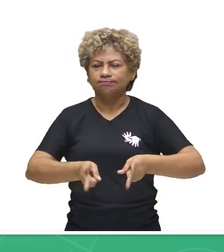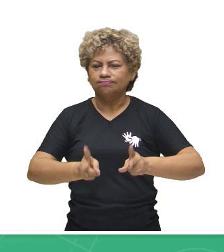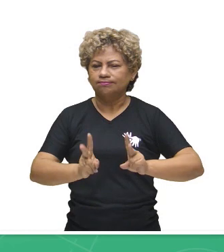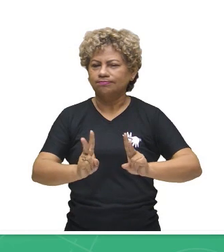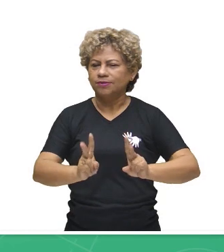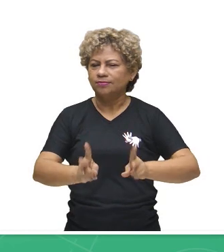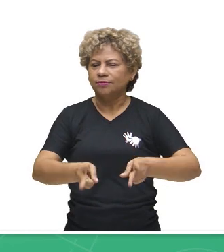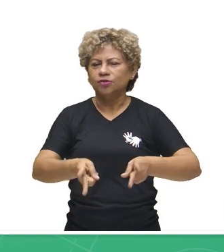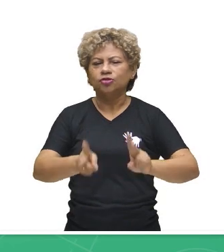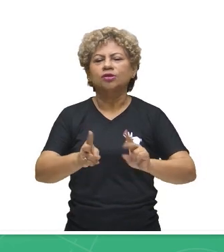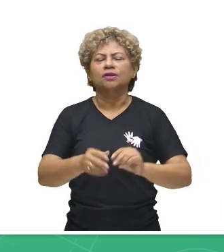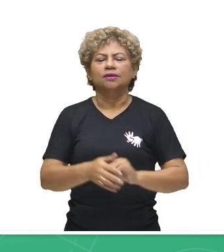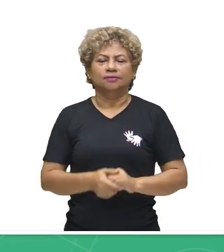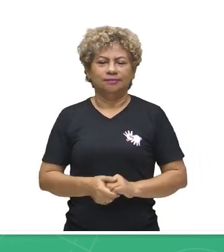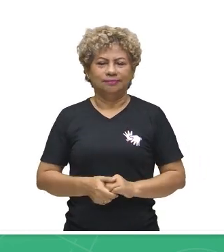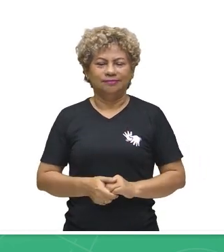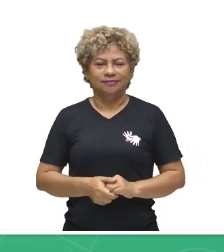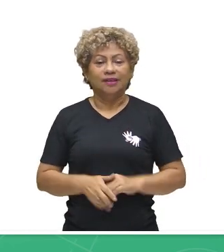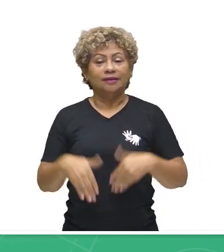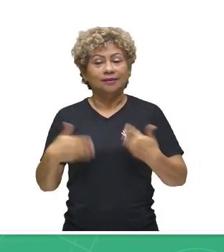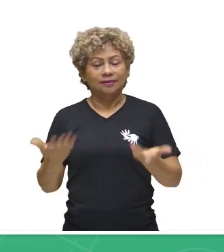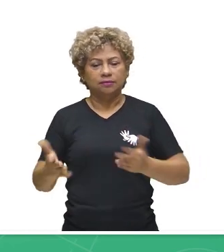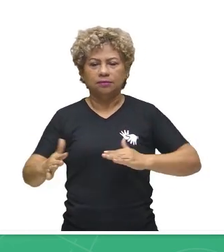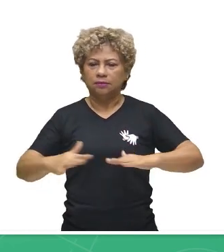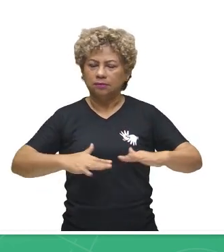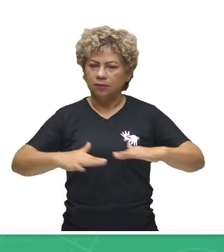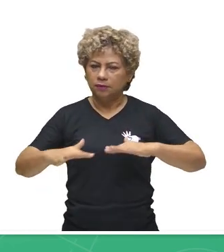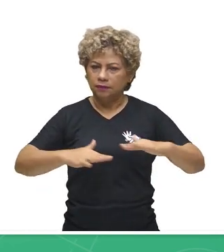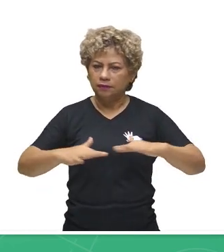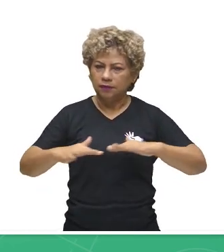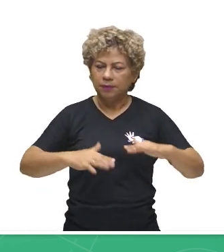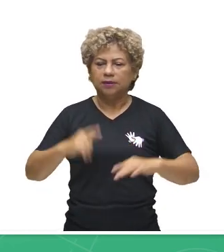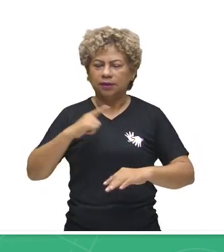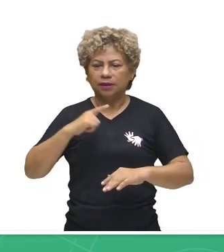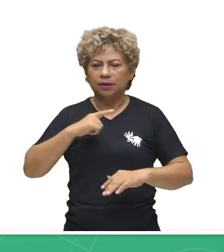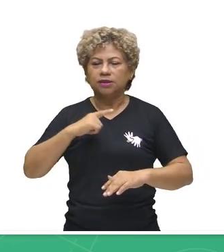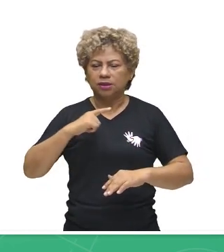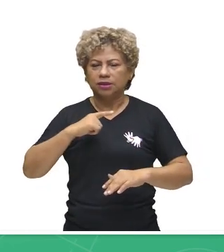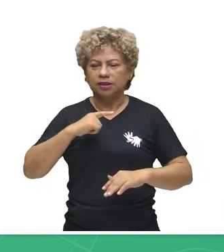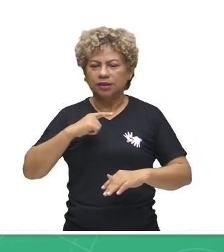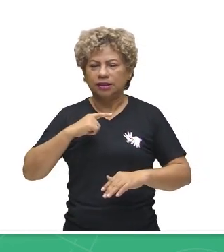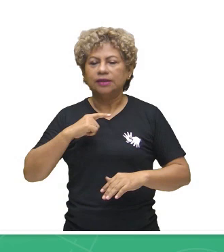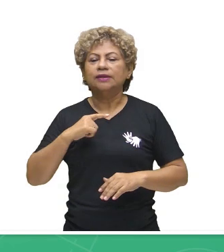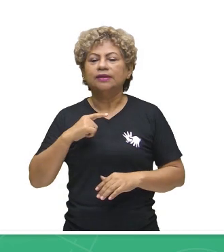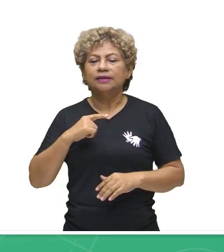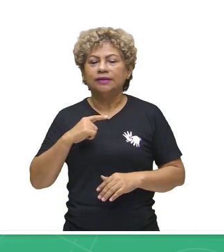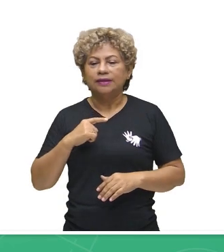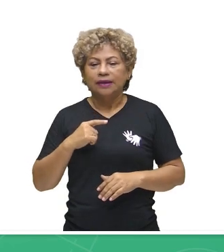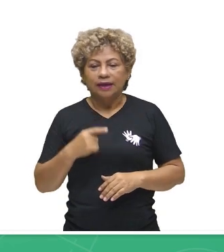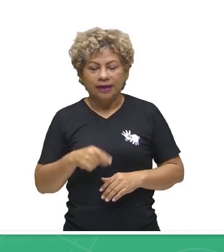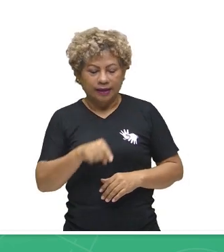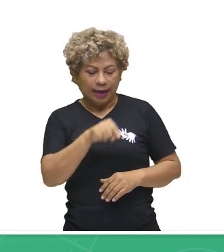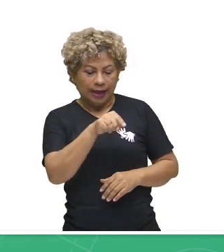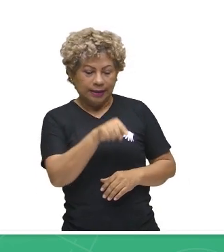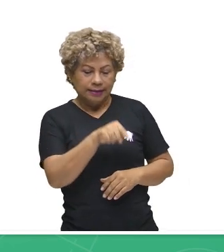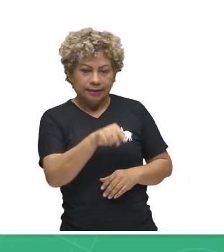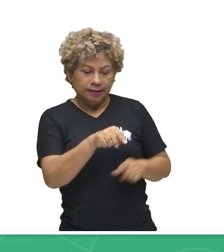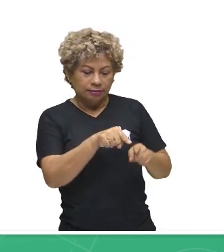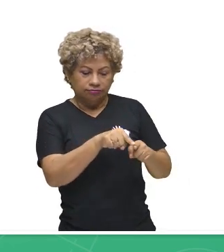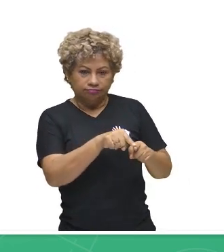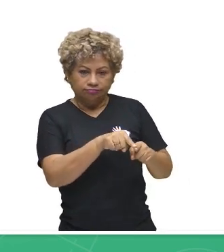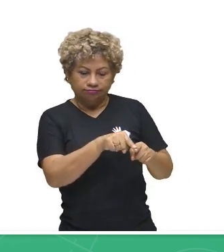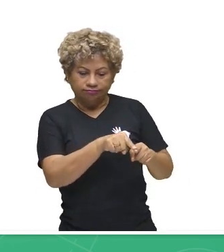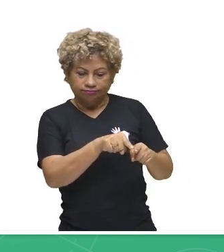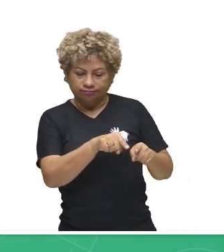No movimento uniforme, temos a sua posição, ela irá variar com o tempo. Lembram